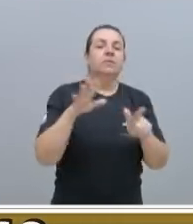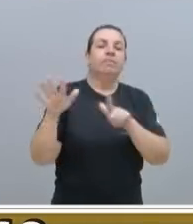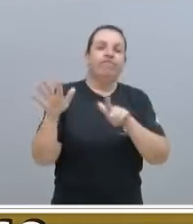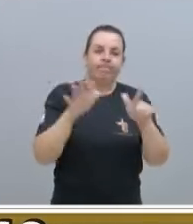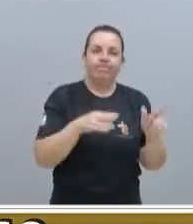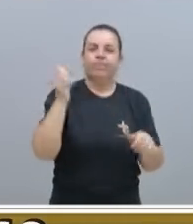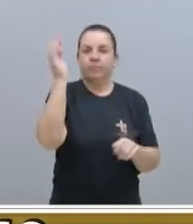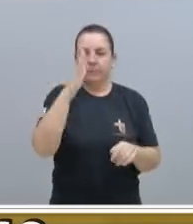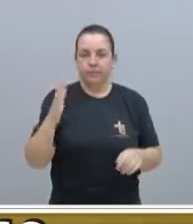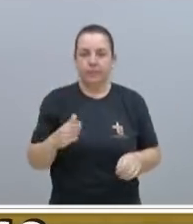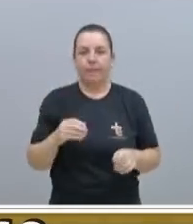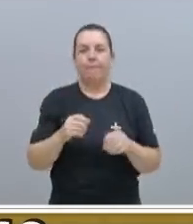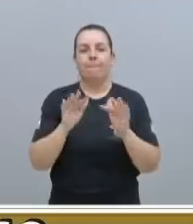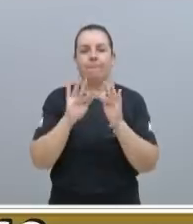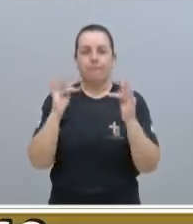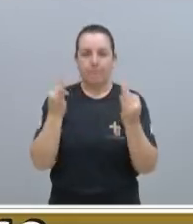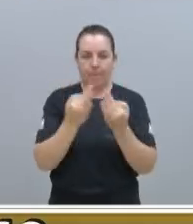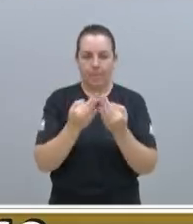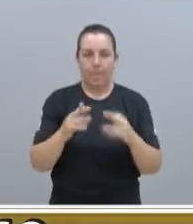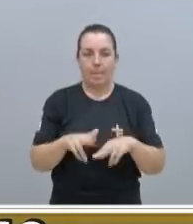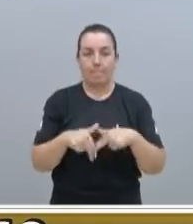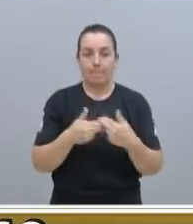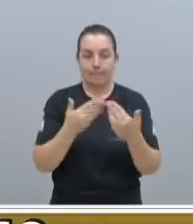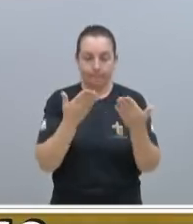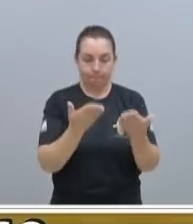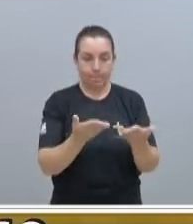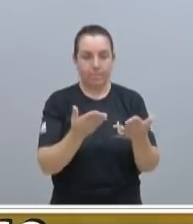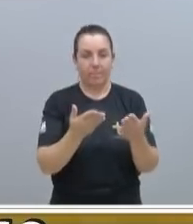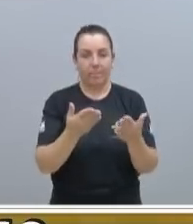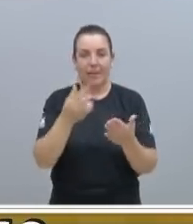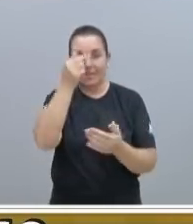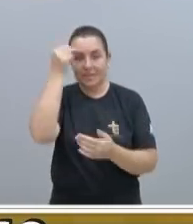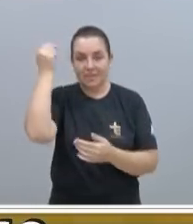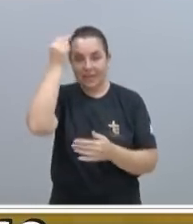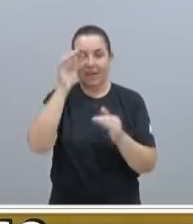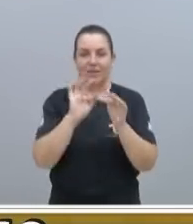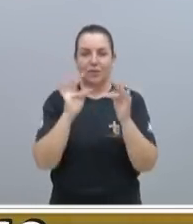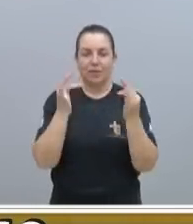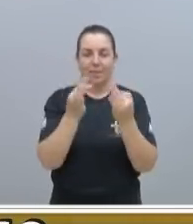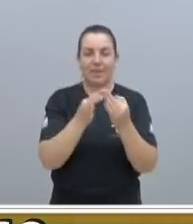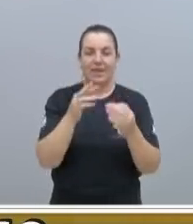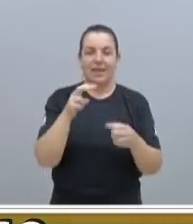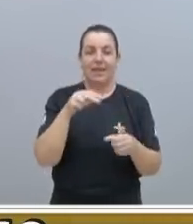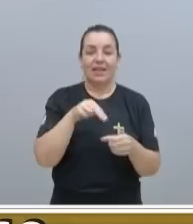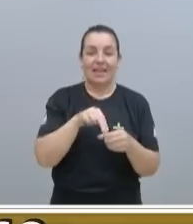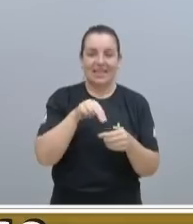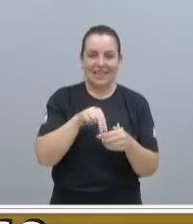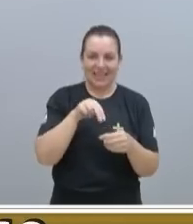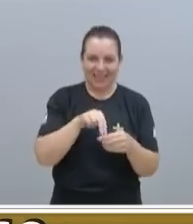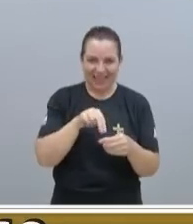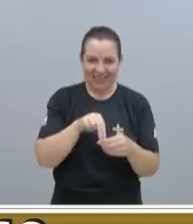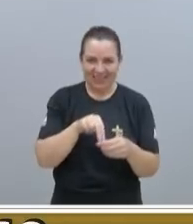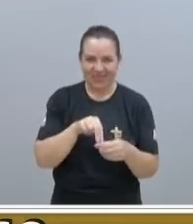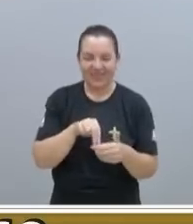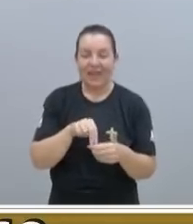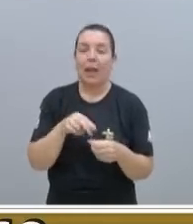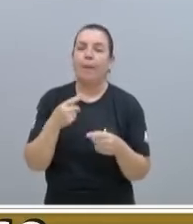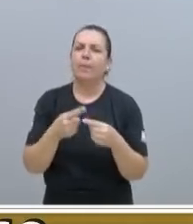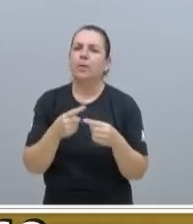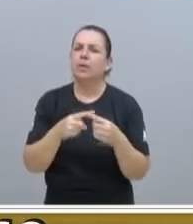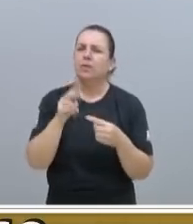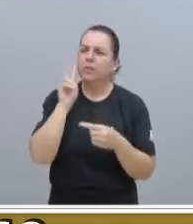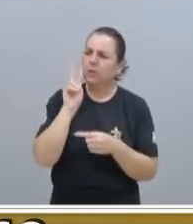com esse altar lateral da sagrada família de nazaré para que possamos olhar